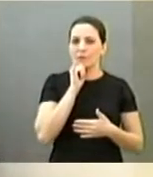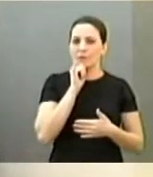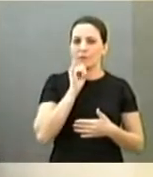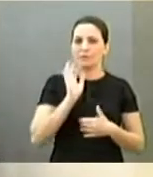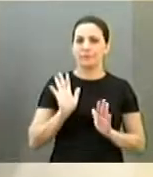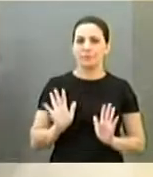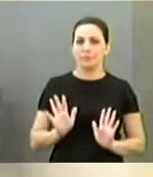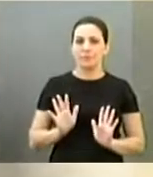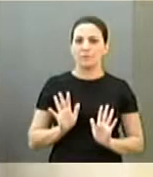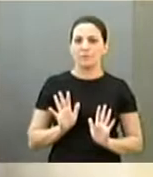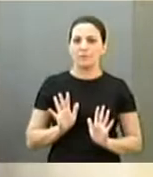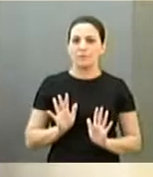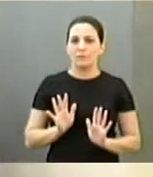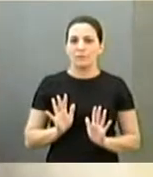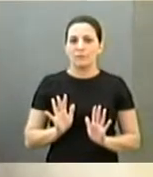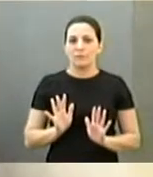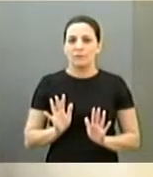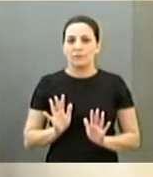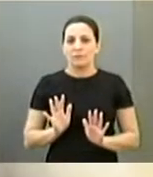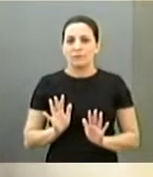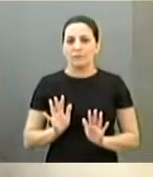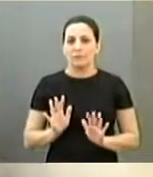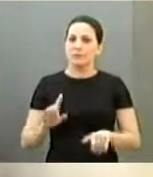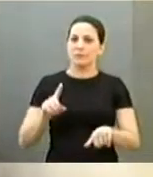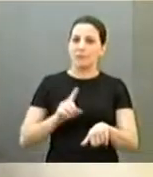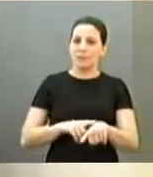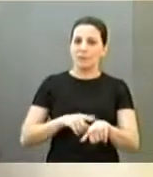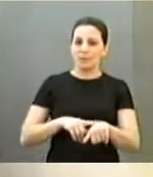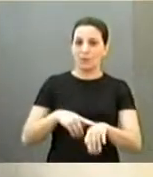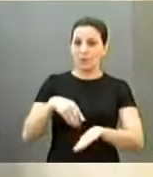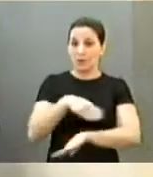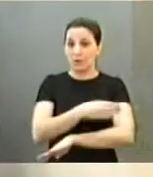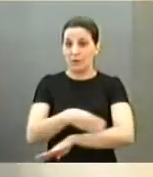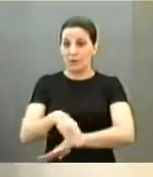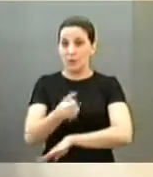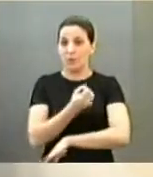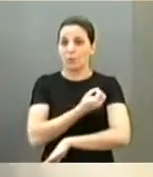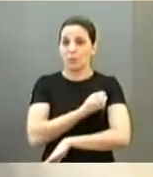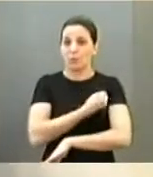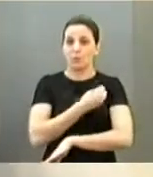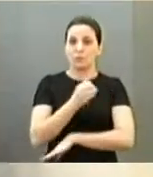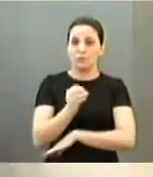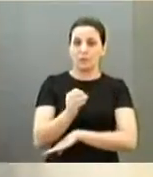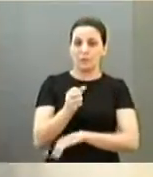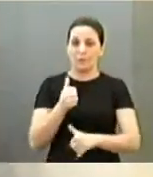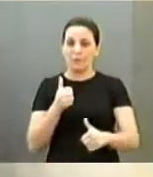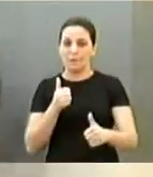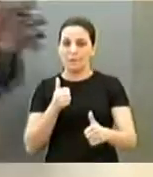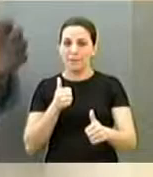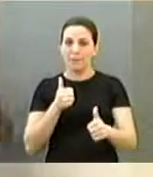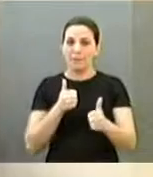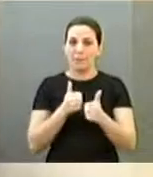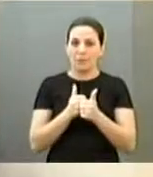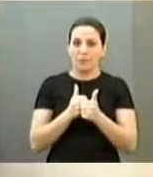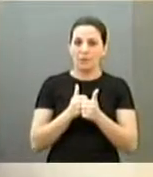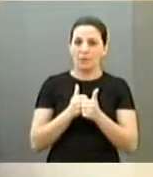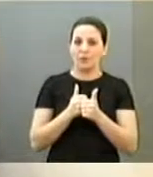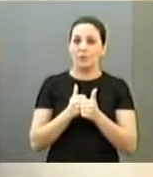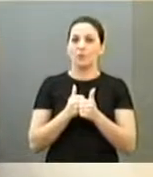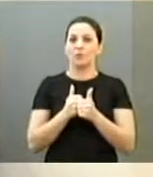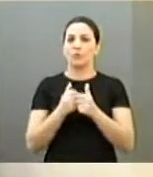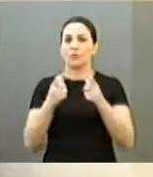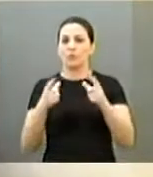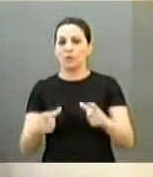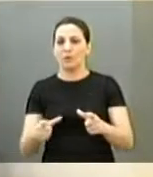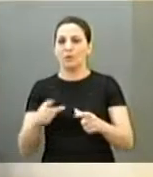nesse momento, na rua zero, proximidades do Açaizeiro,